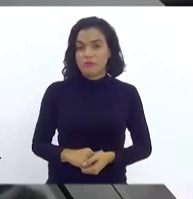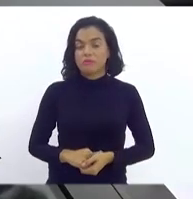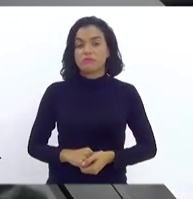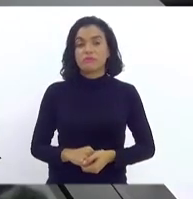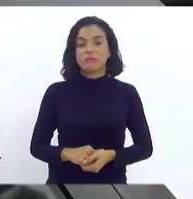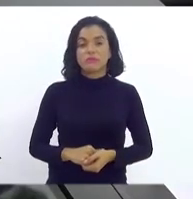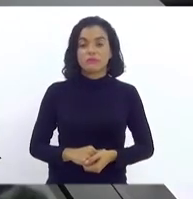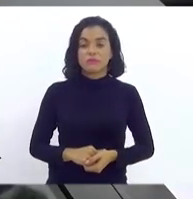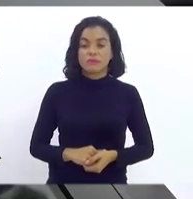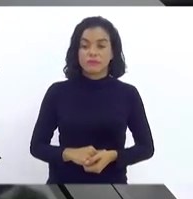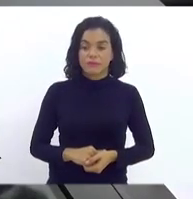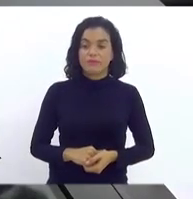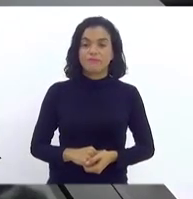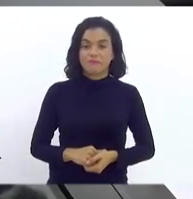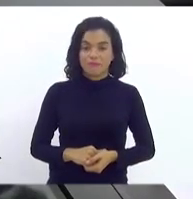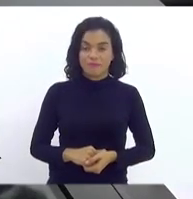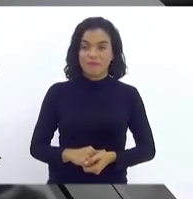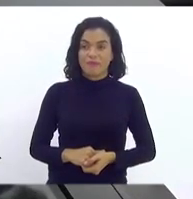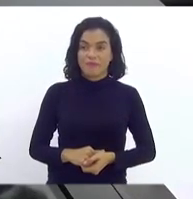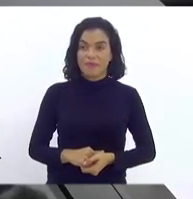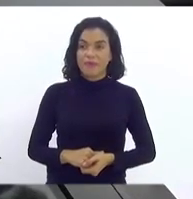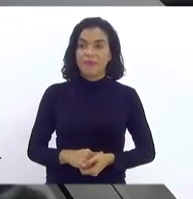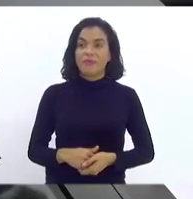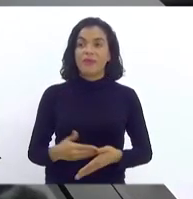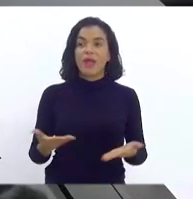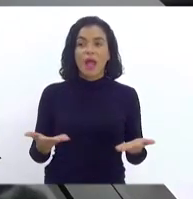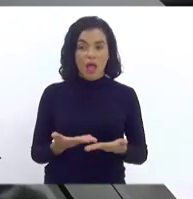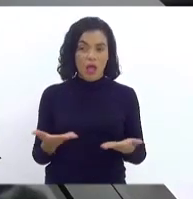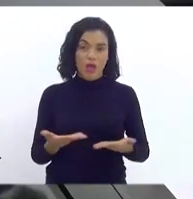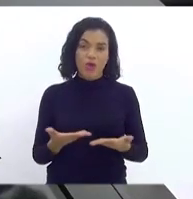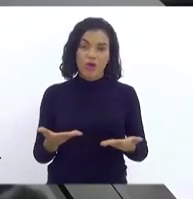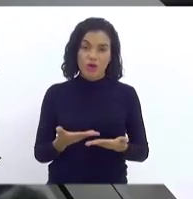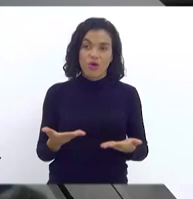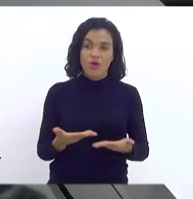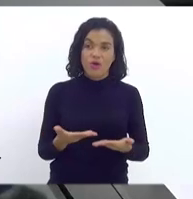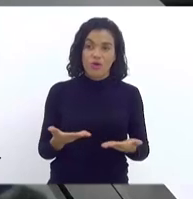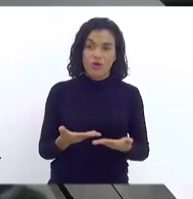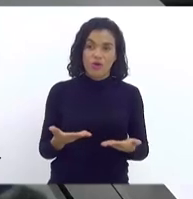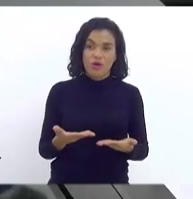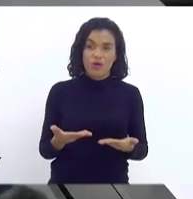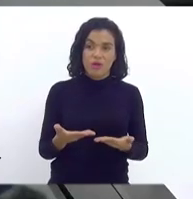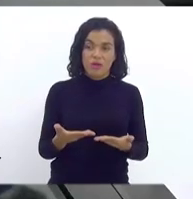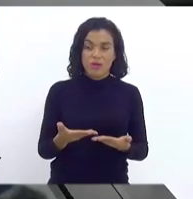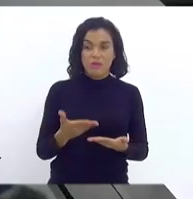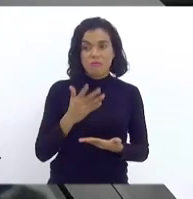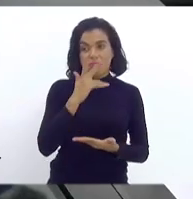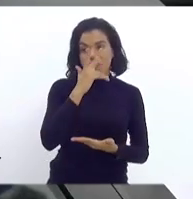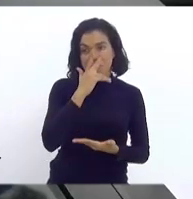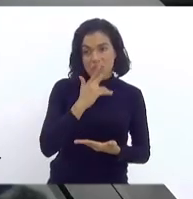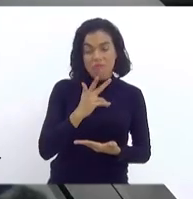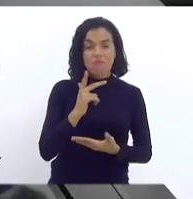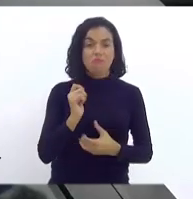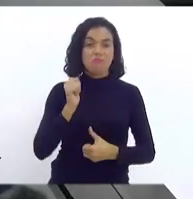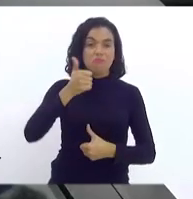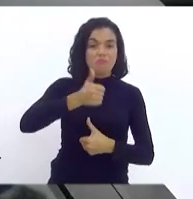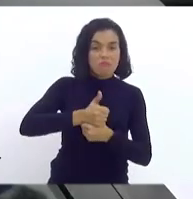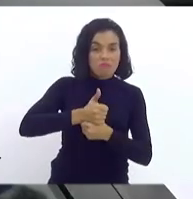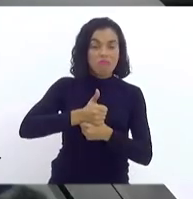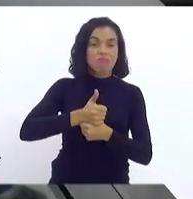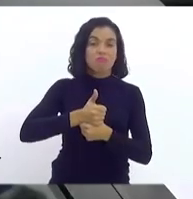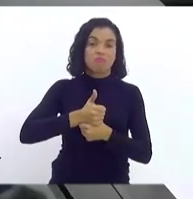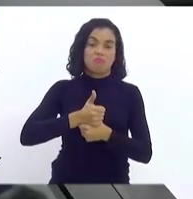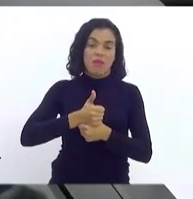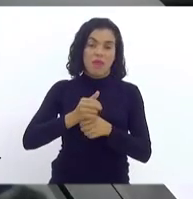e parece agora tácito que Vossa Excelência esteja assumindo